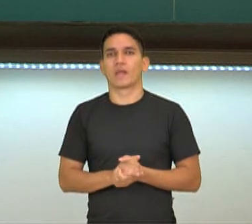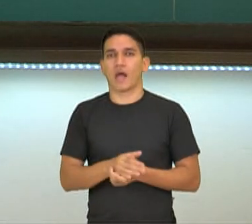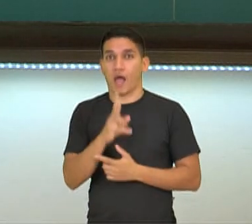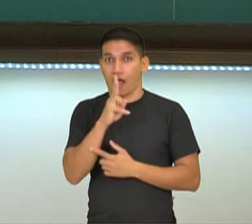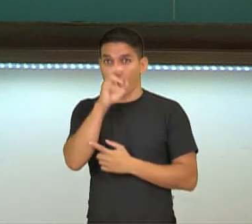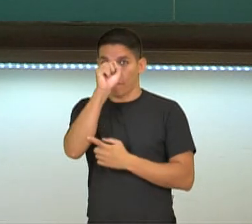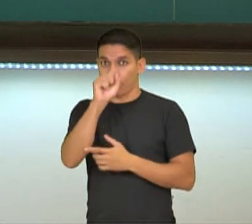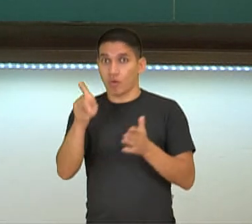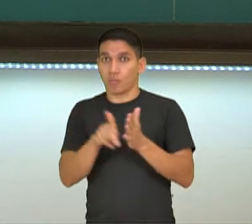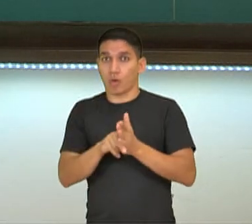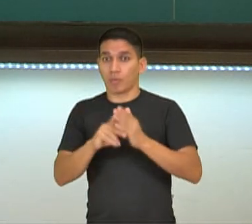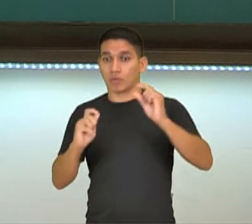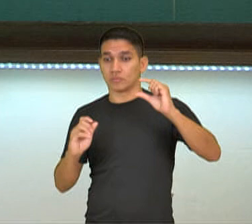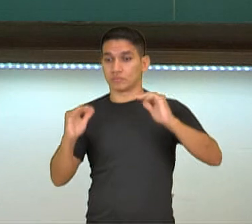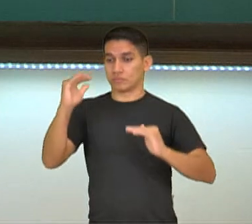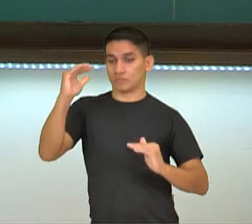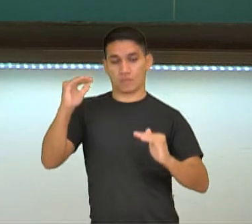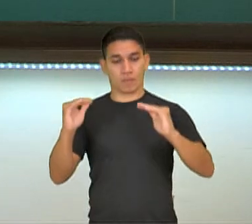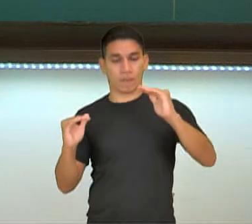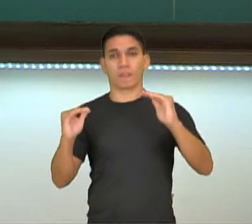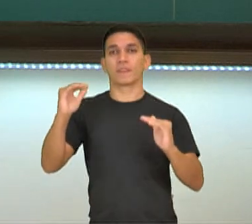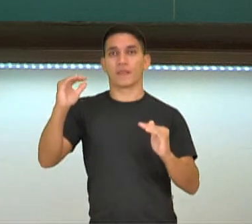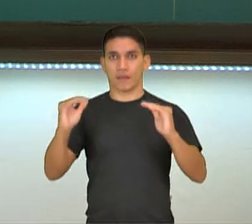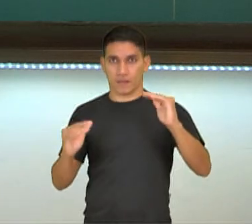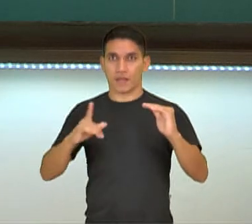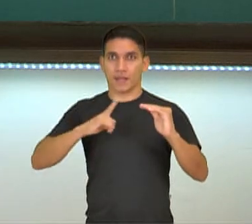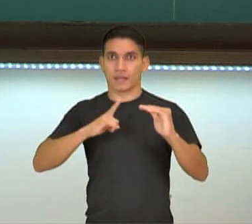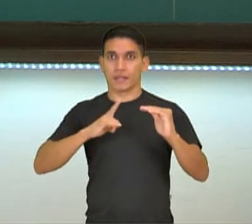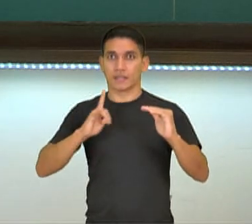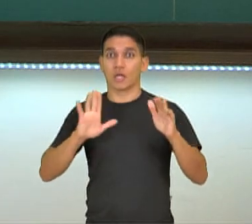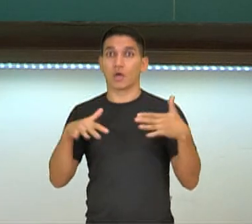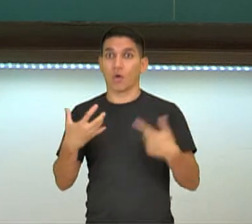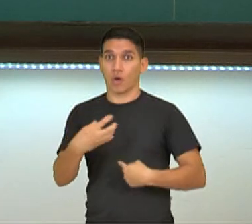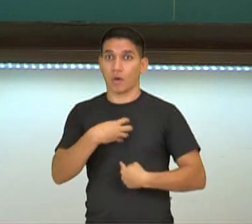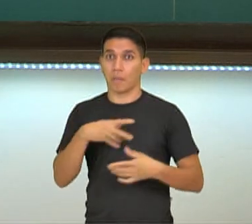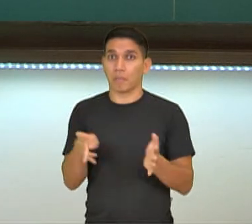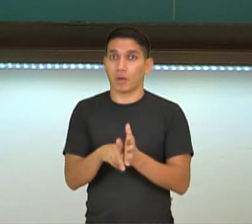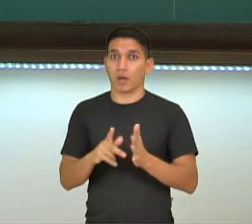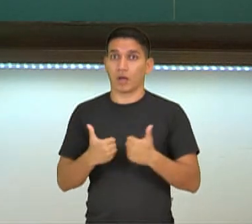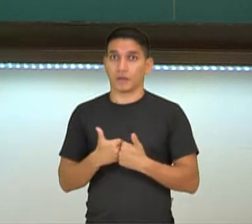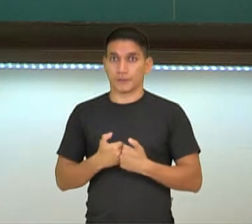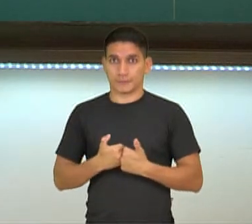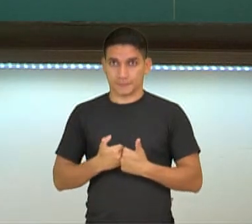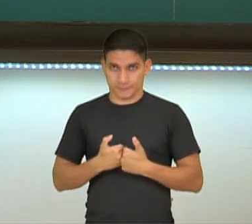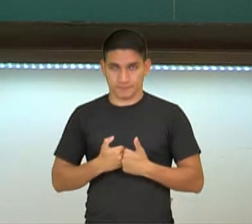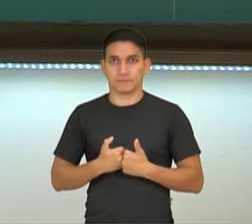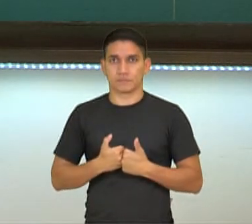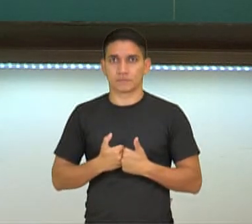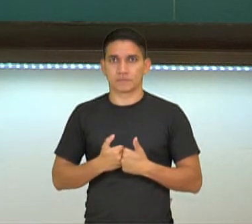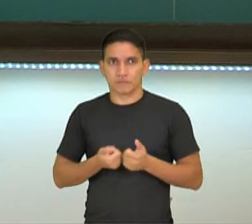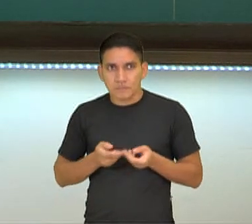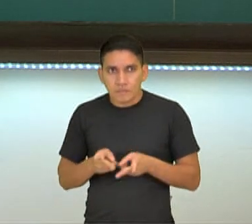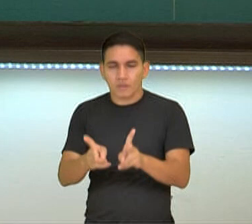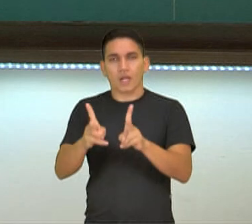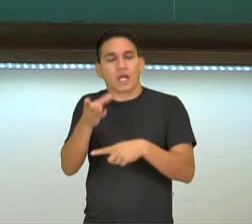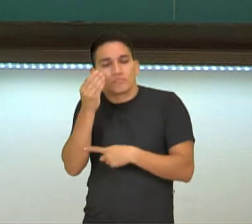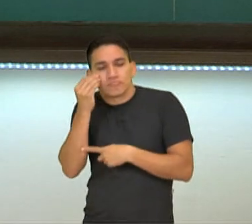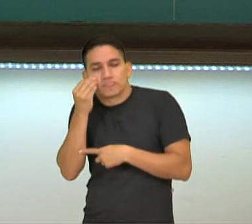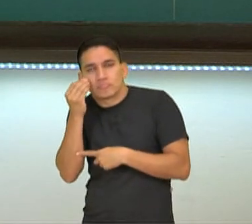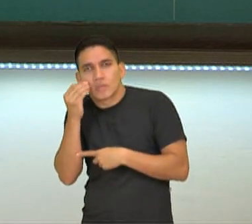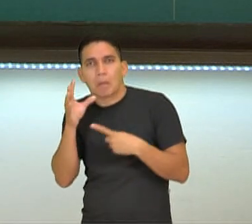ela é proporcional, então esse K é uma constante de proporção, mas tem sentido físico esse K, tá? É constante experimental.